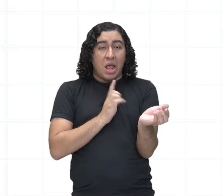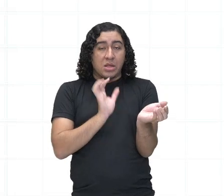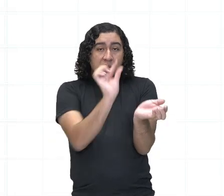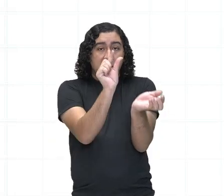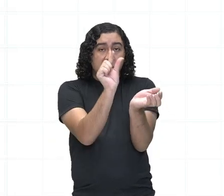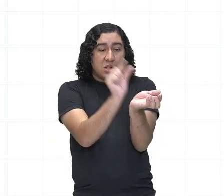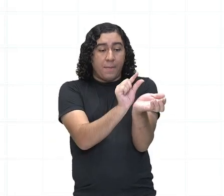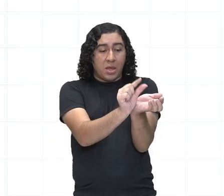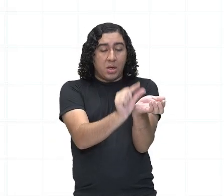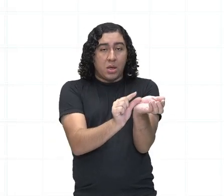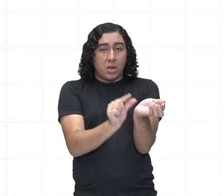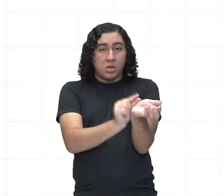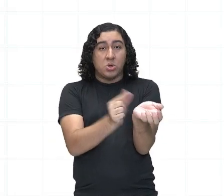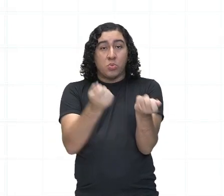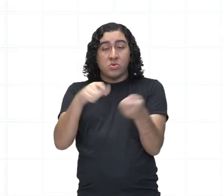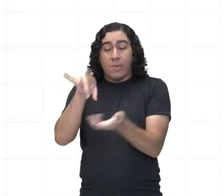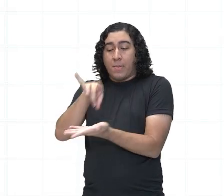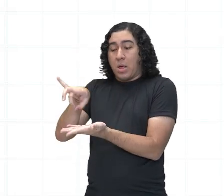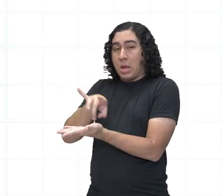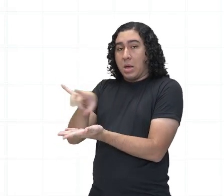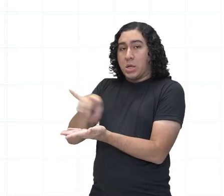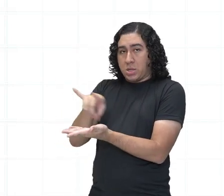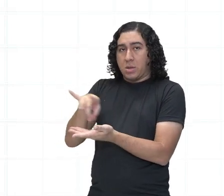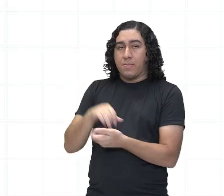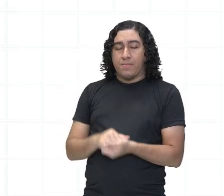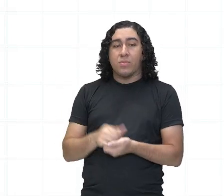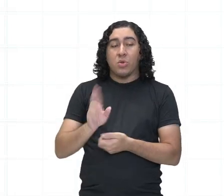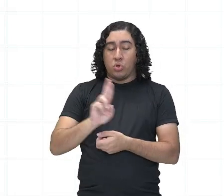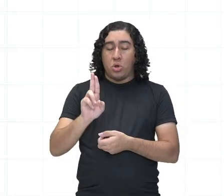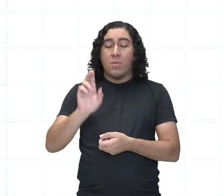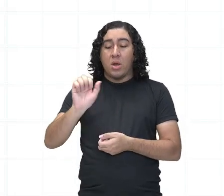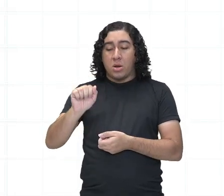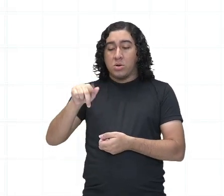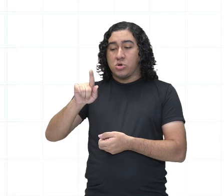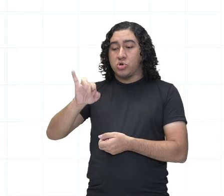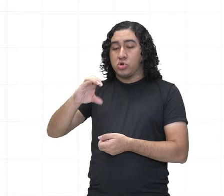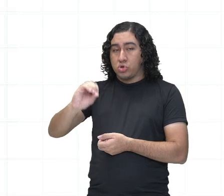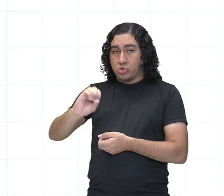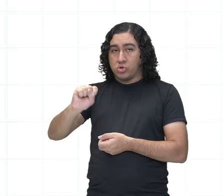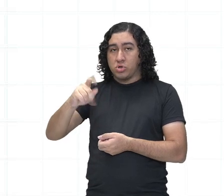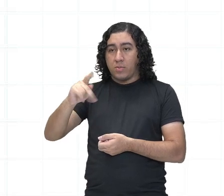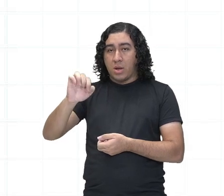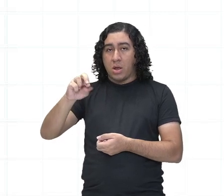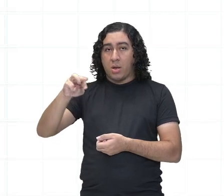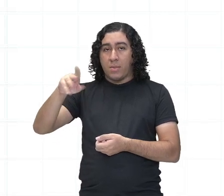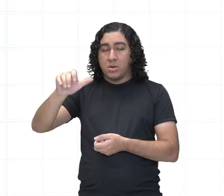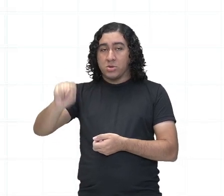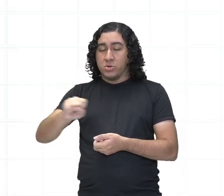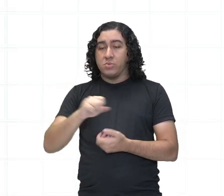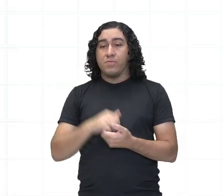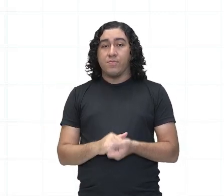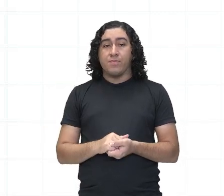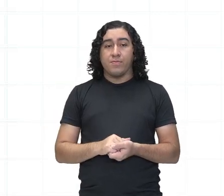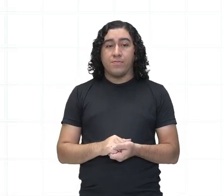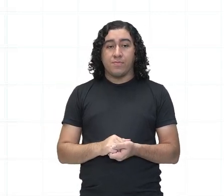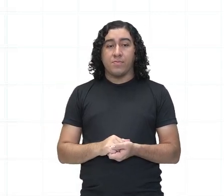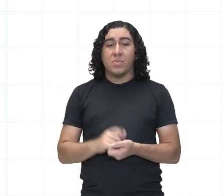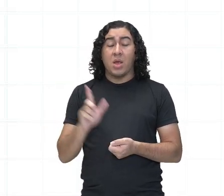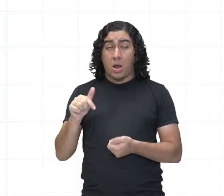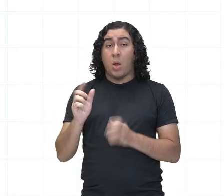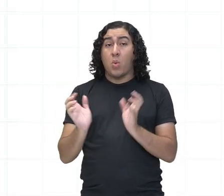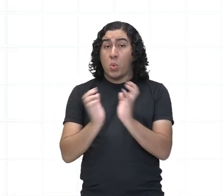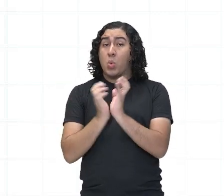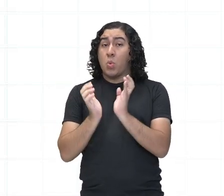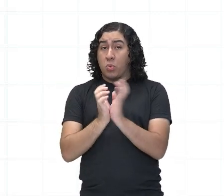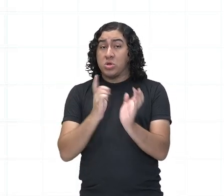nós temos esse grupo de plantas denominadas de angiospermas. É um grupo muito mais amplo,